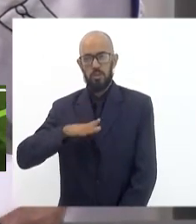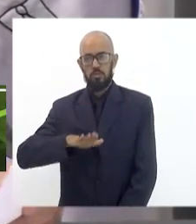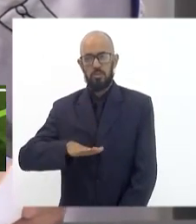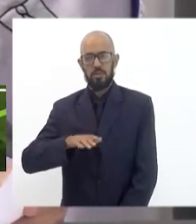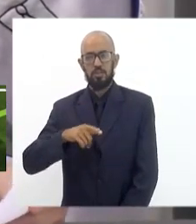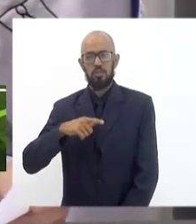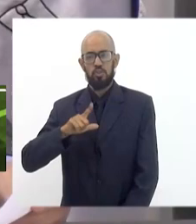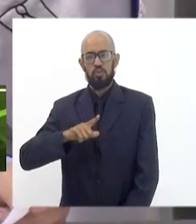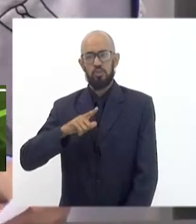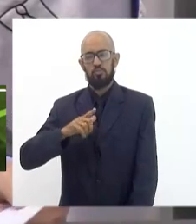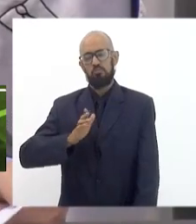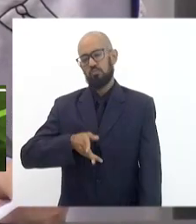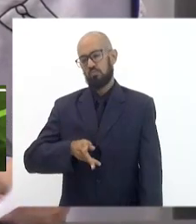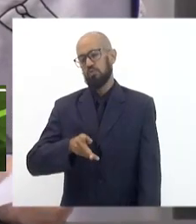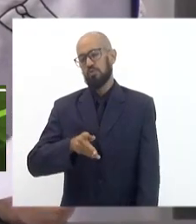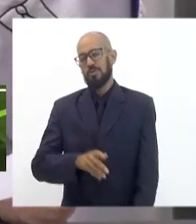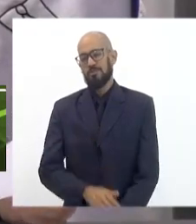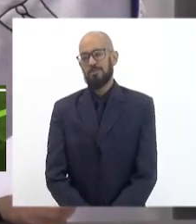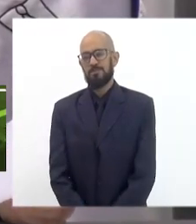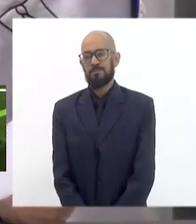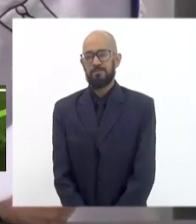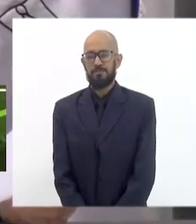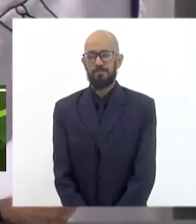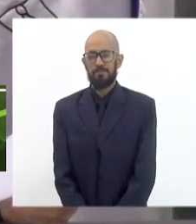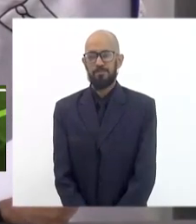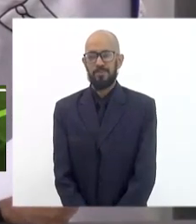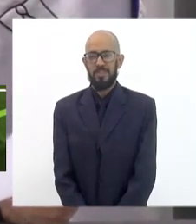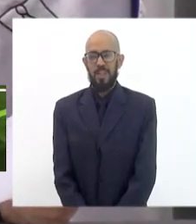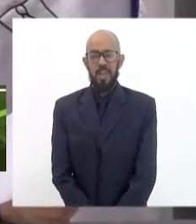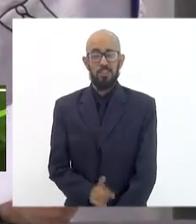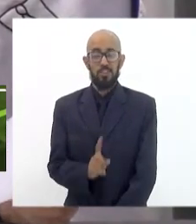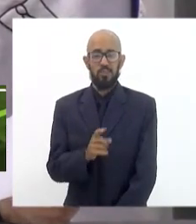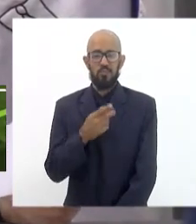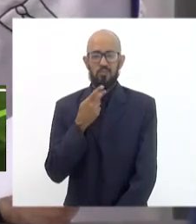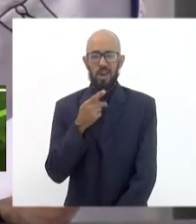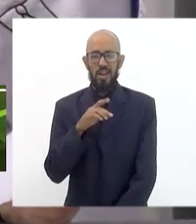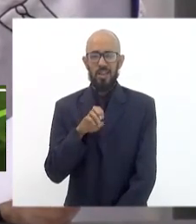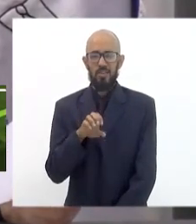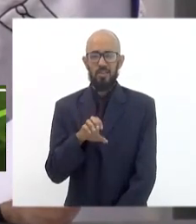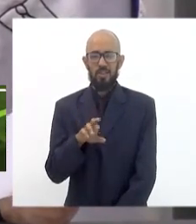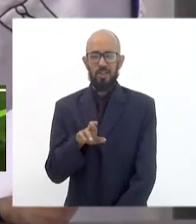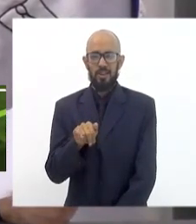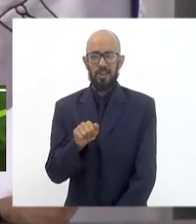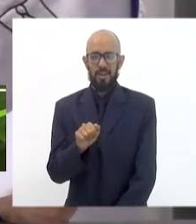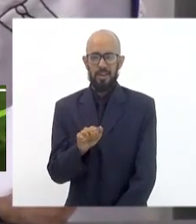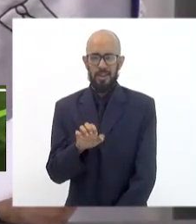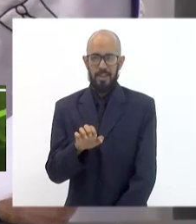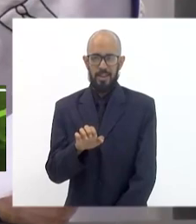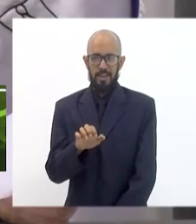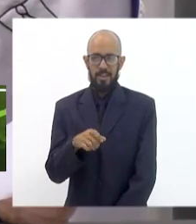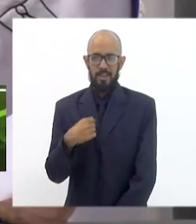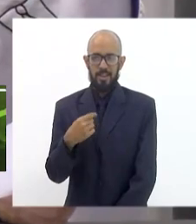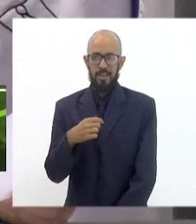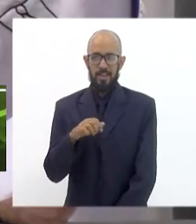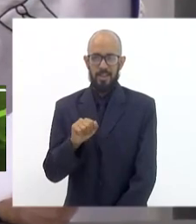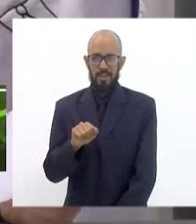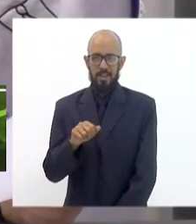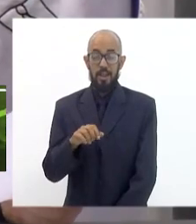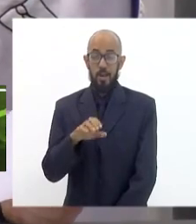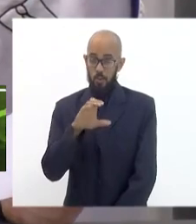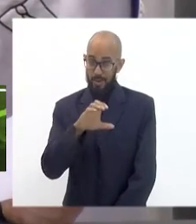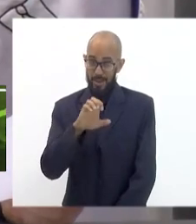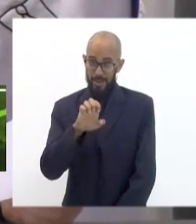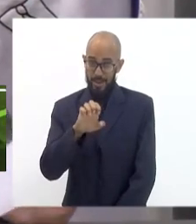somos Oi gente eu não terminei nosso né Jeová para eles não ficarem assustado que eu quero é muito